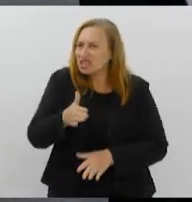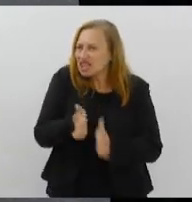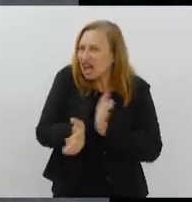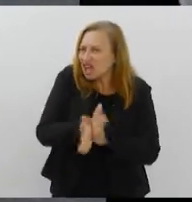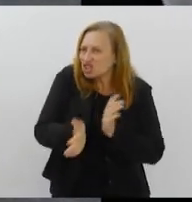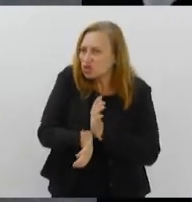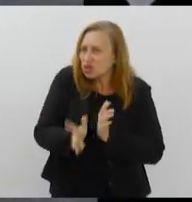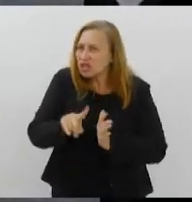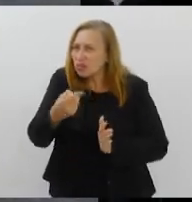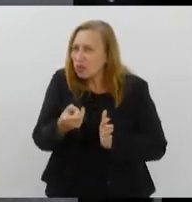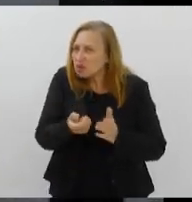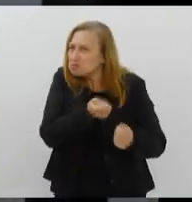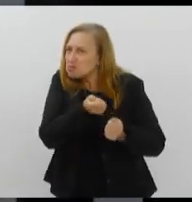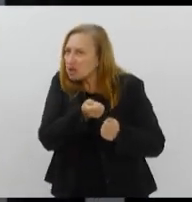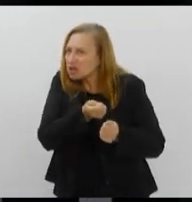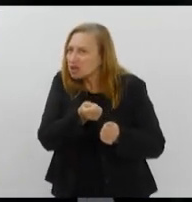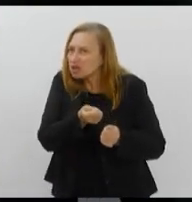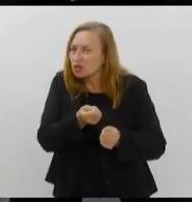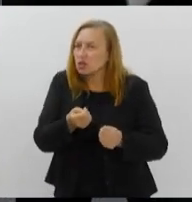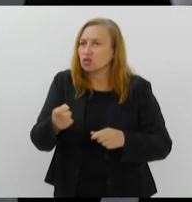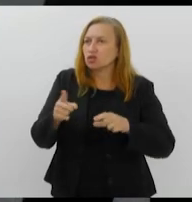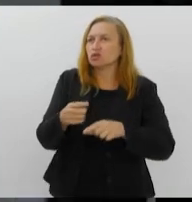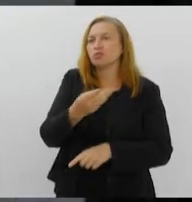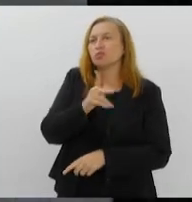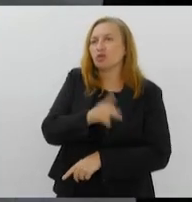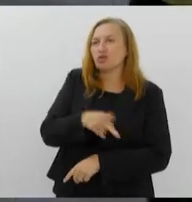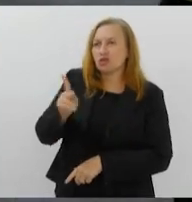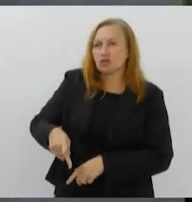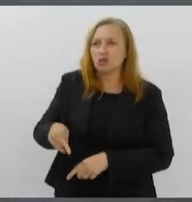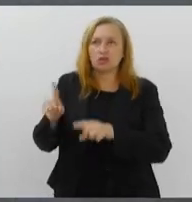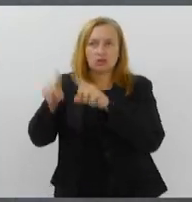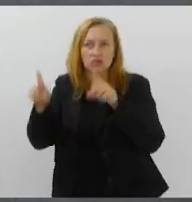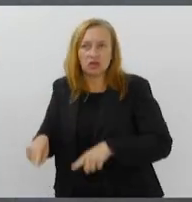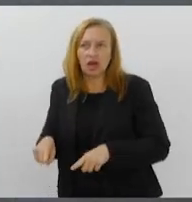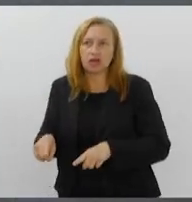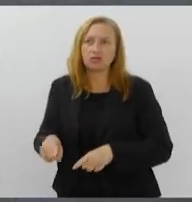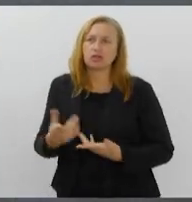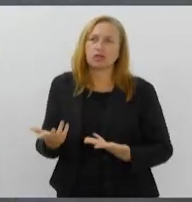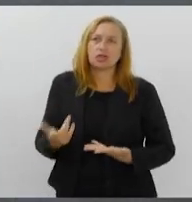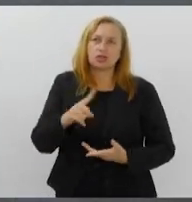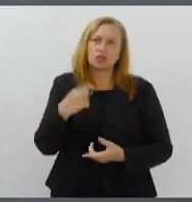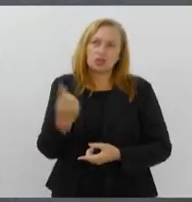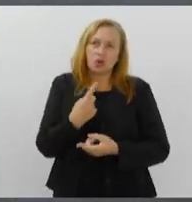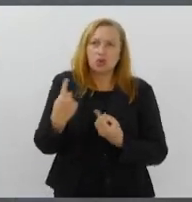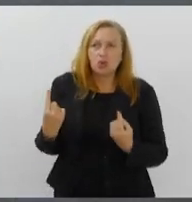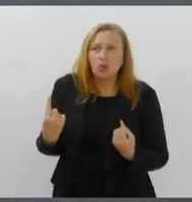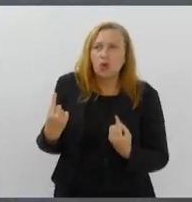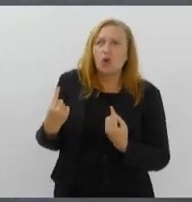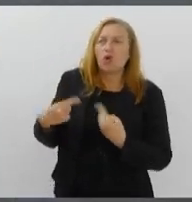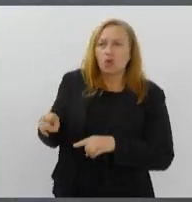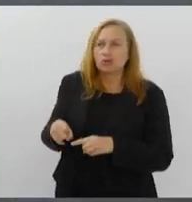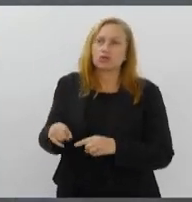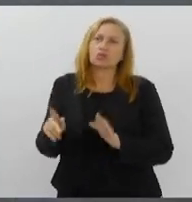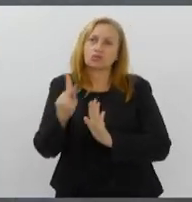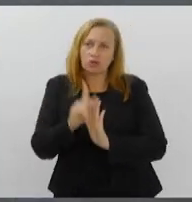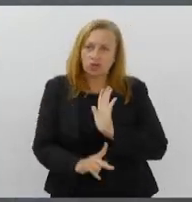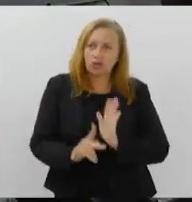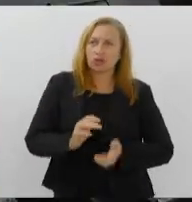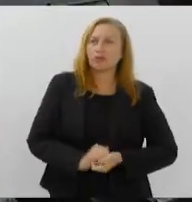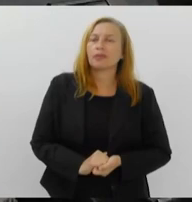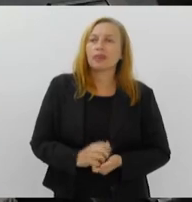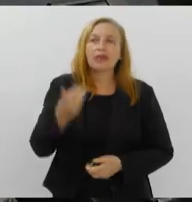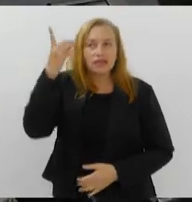Depois arrocha os professores, os funcionários. Então, nós somos contra esse projeto.